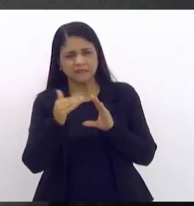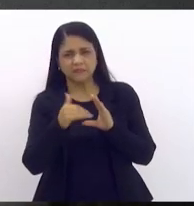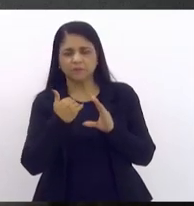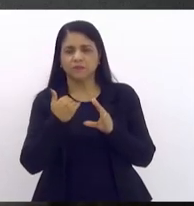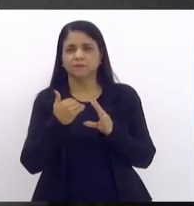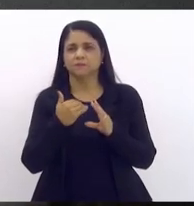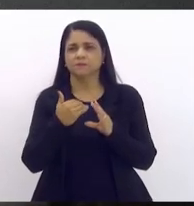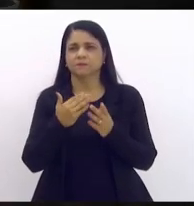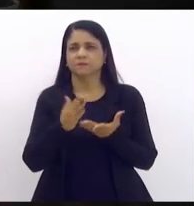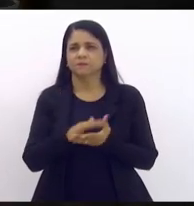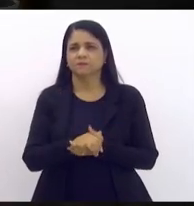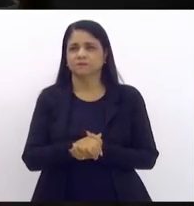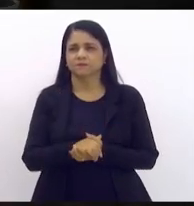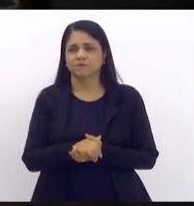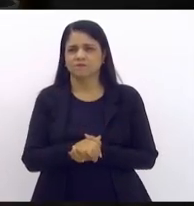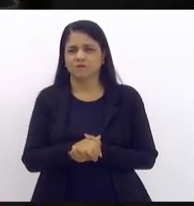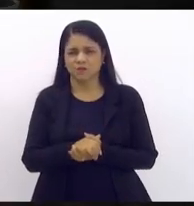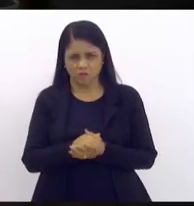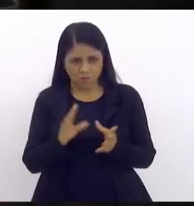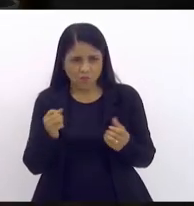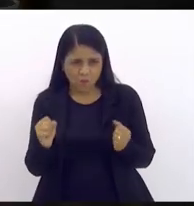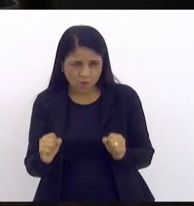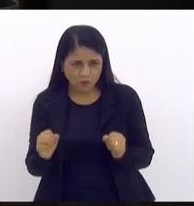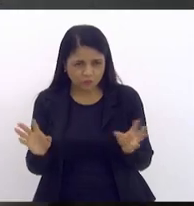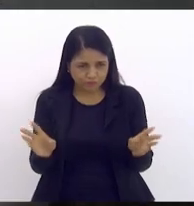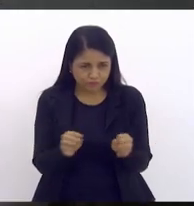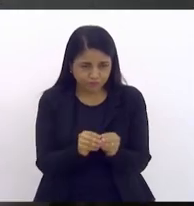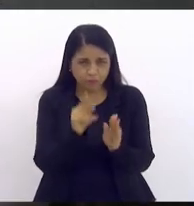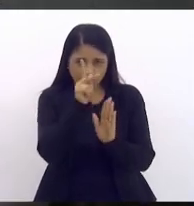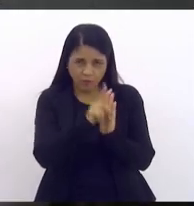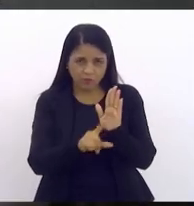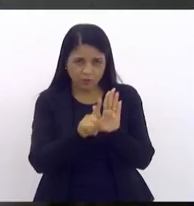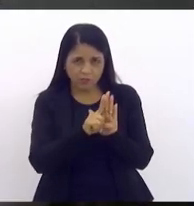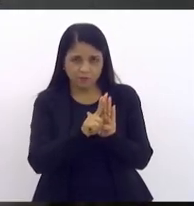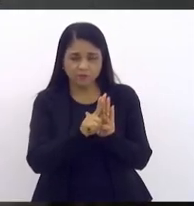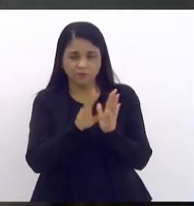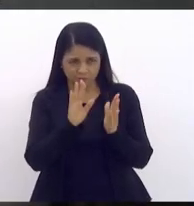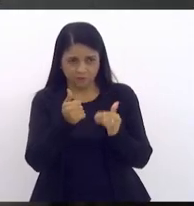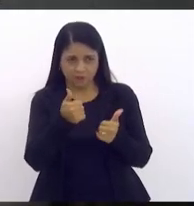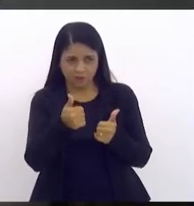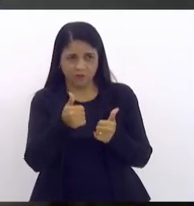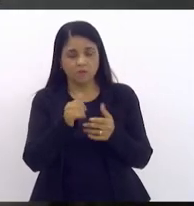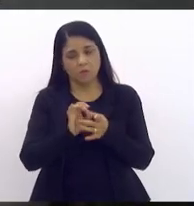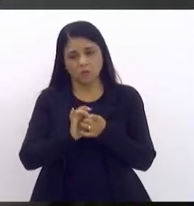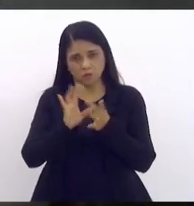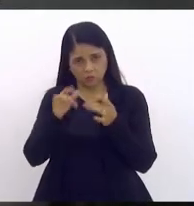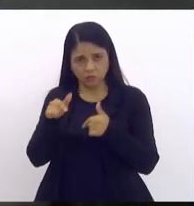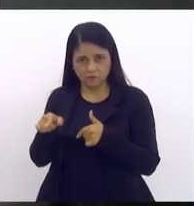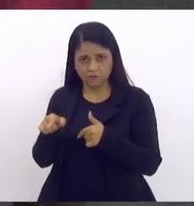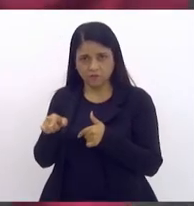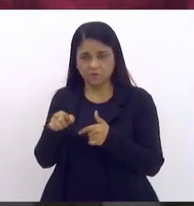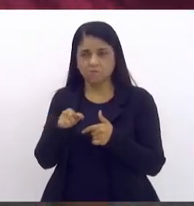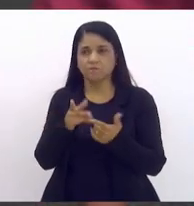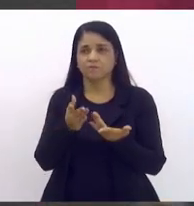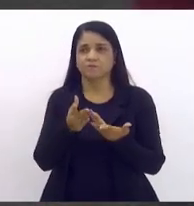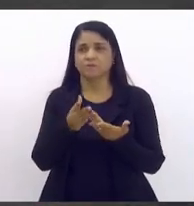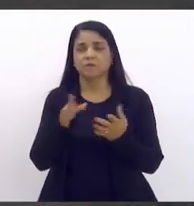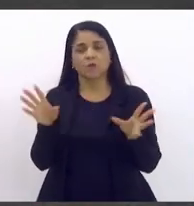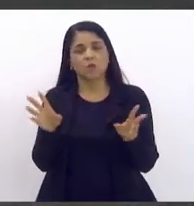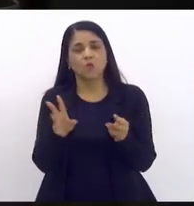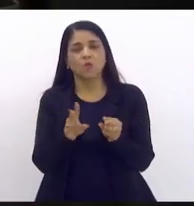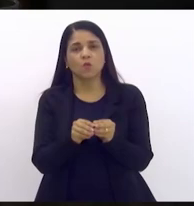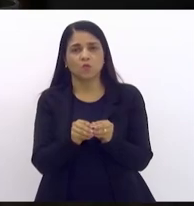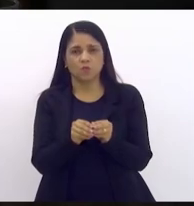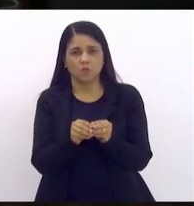relatos... Eu posso só terminar de concluir esse projeto, deputada Élica? Logo em seguida eu tá. Autorizo pela ordem, só para concluir